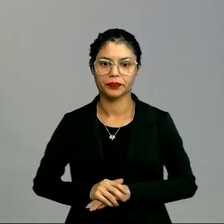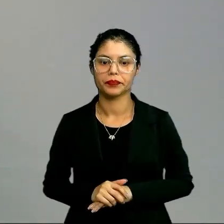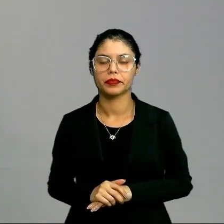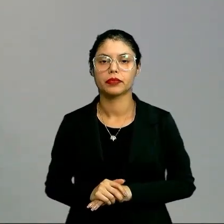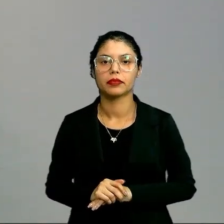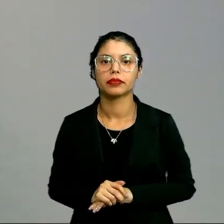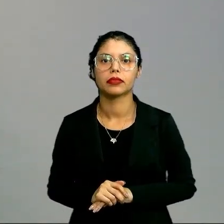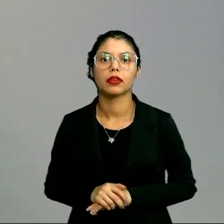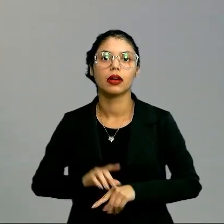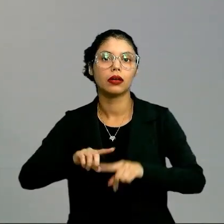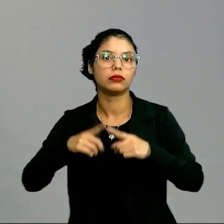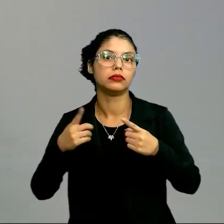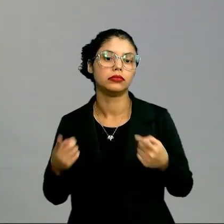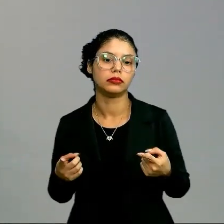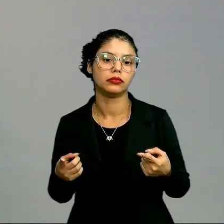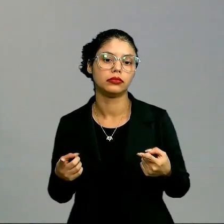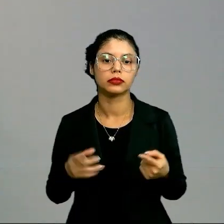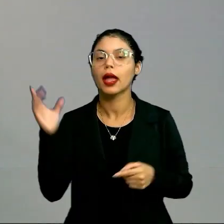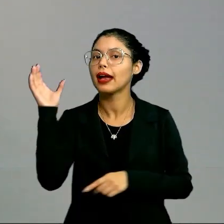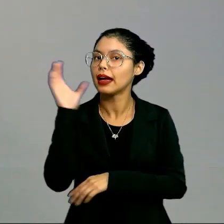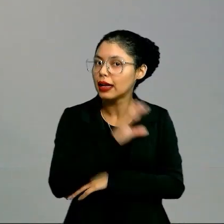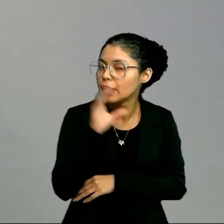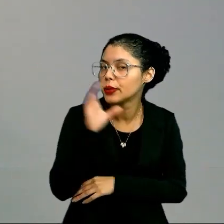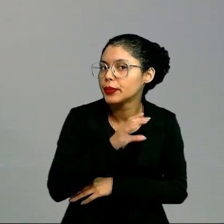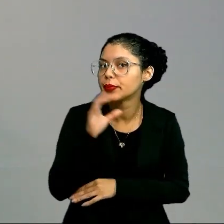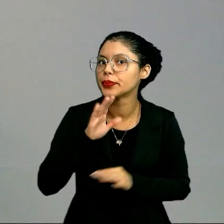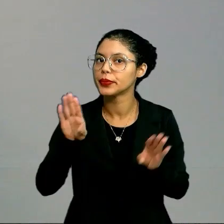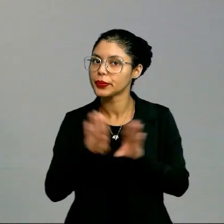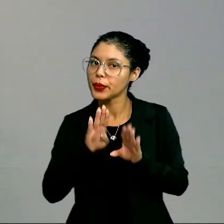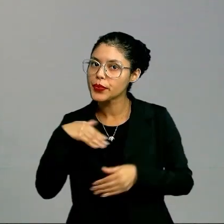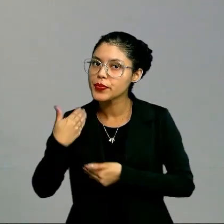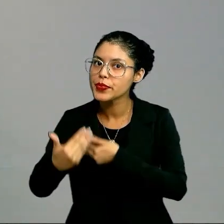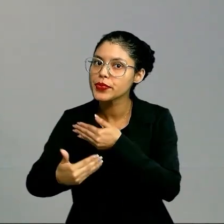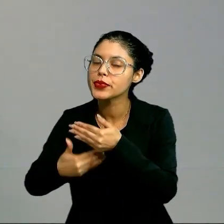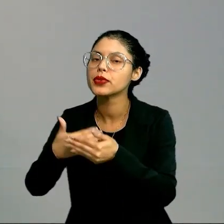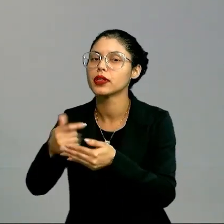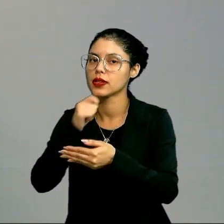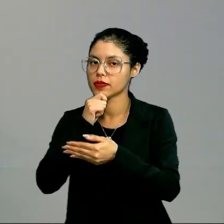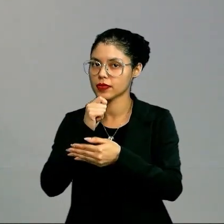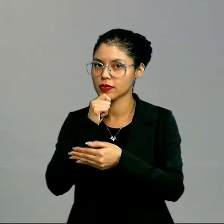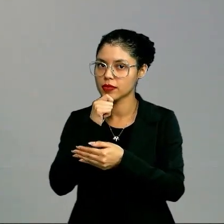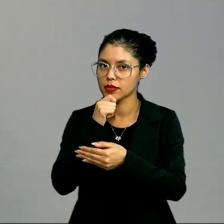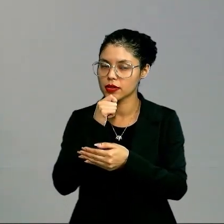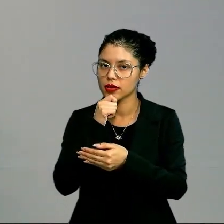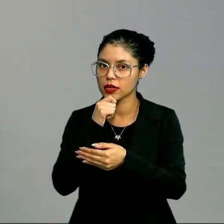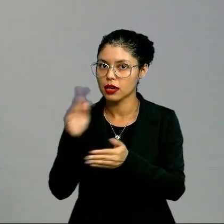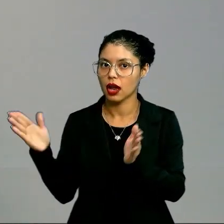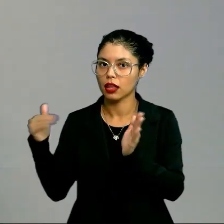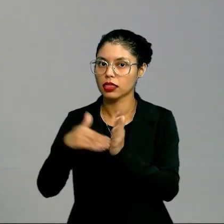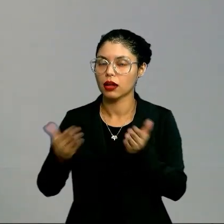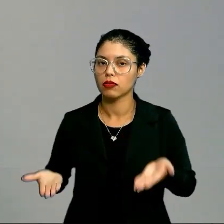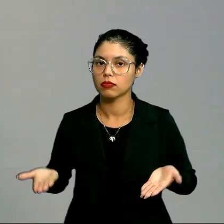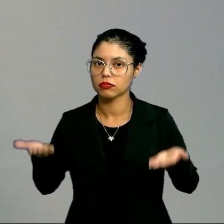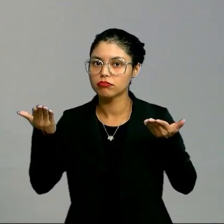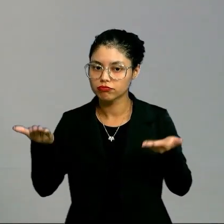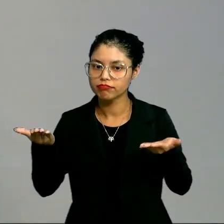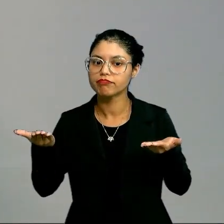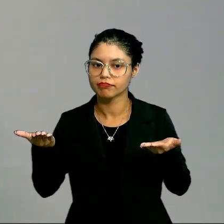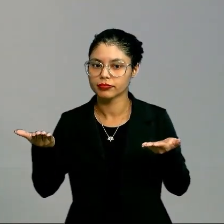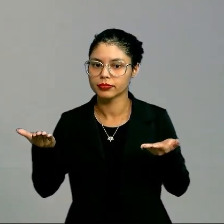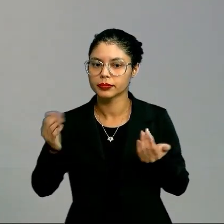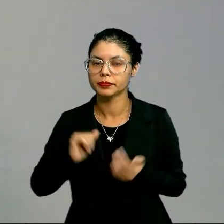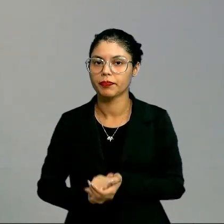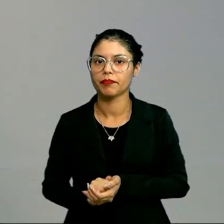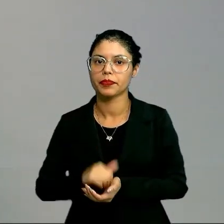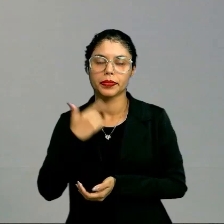esquerda, porém, ele vai acelerar esse processo em que a reação atinge o equilíbrio. Perfeito? Então, o